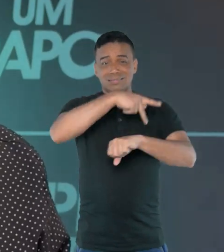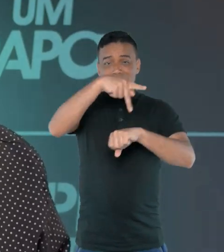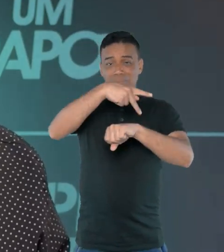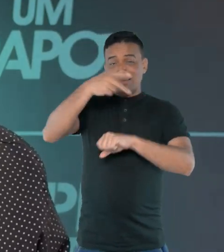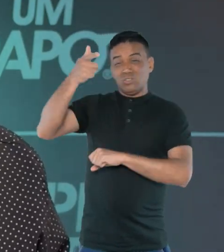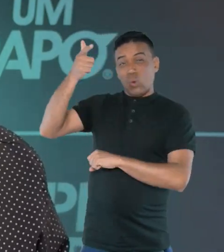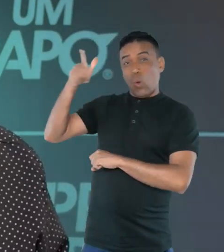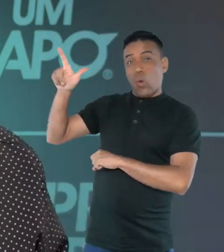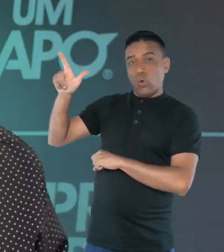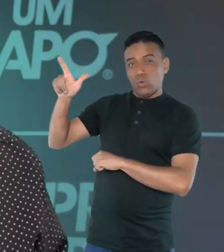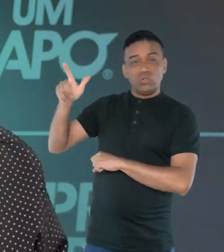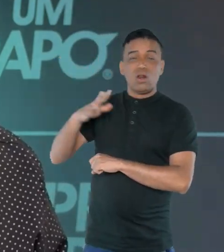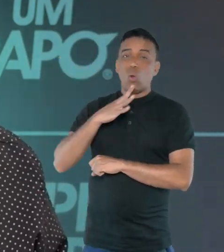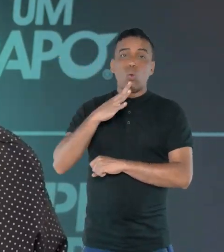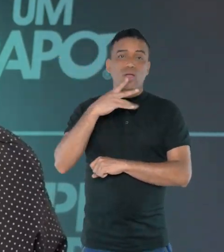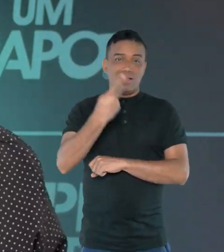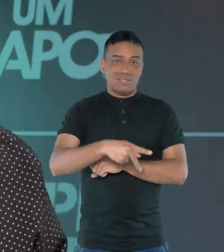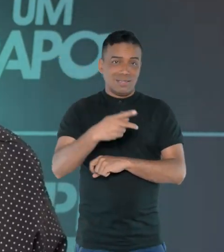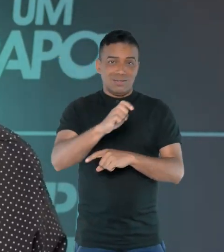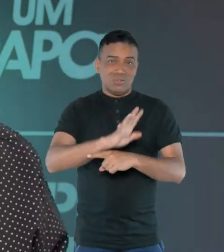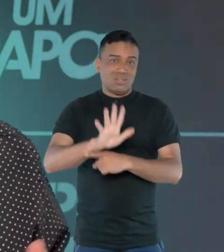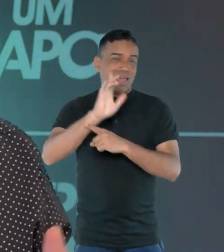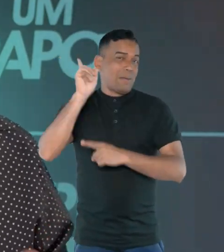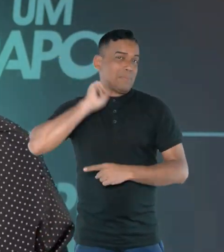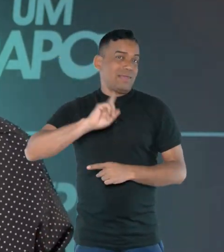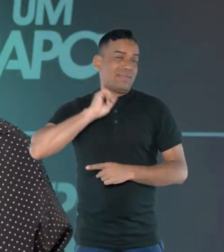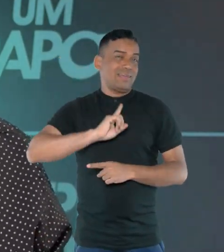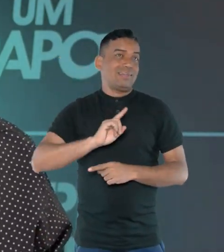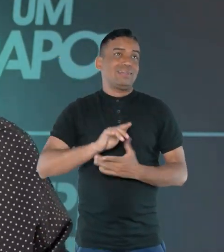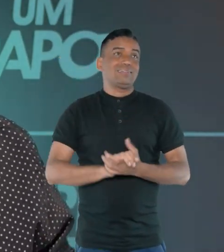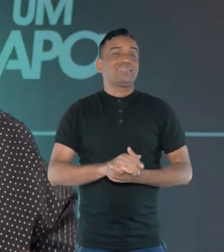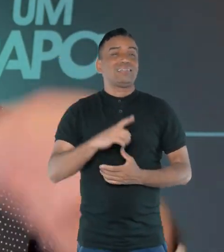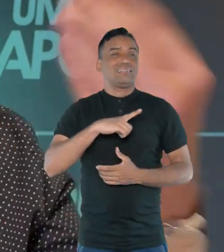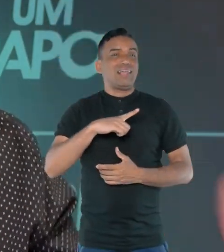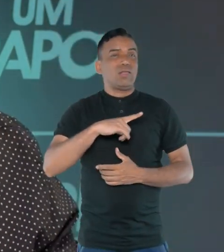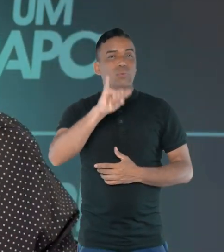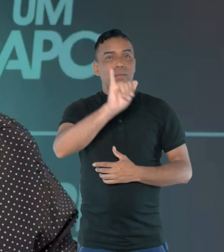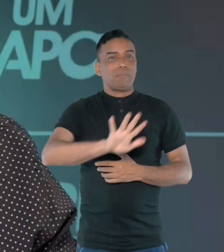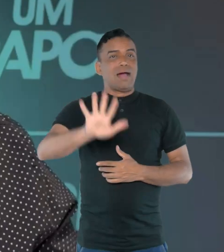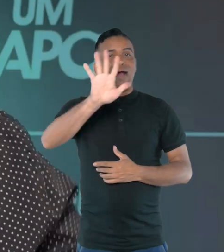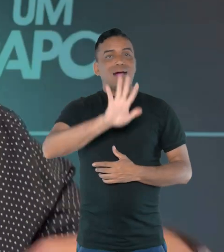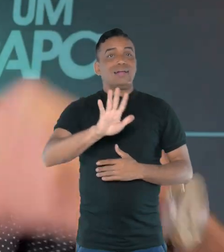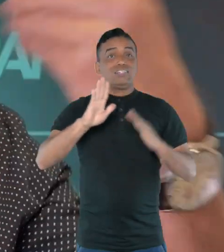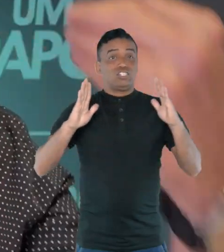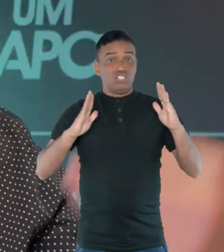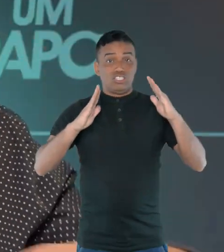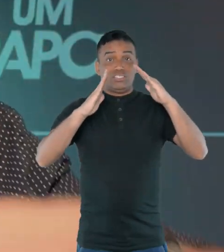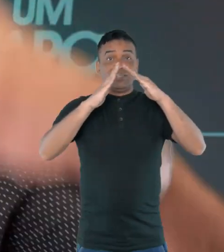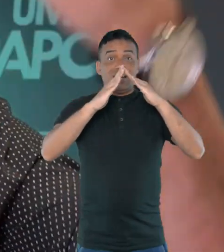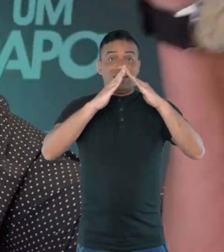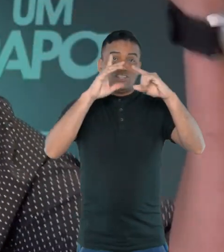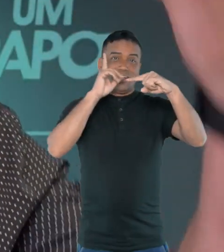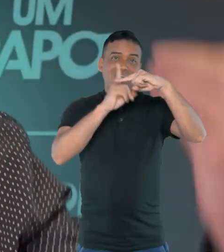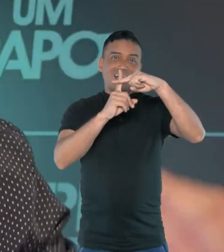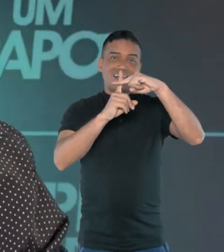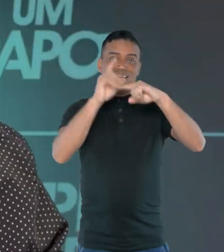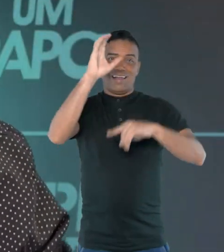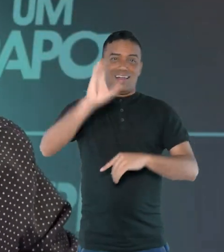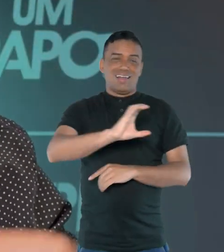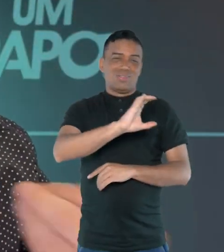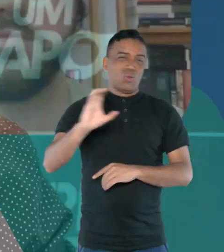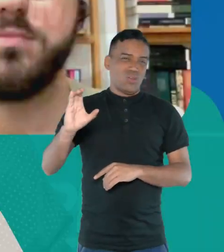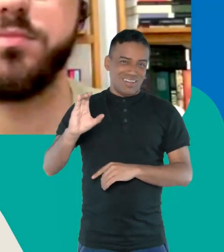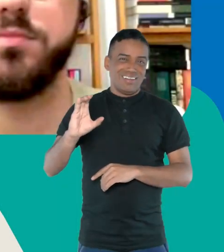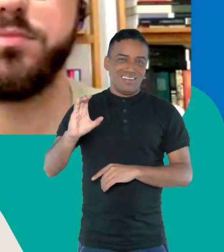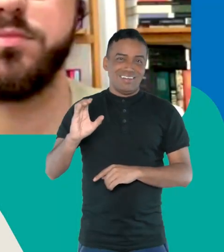Minas, tem uma imagem de fato da Igreja Católica, tem uma imagem assim, né,